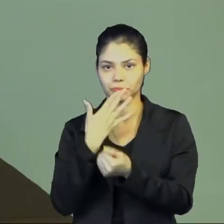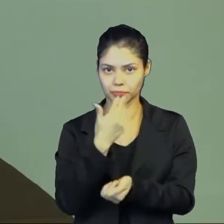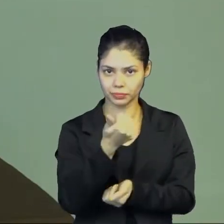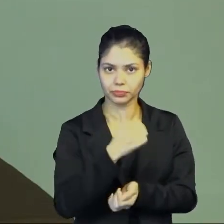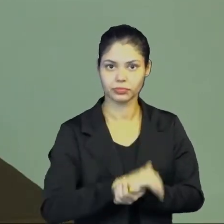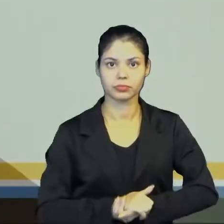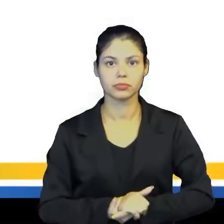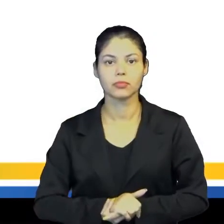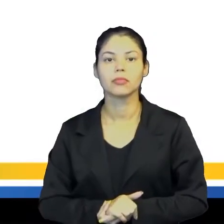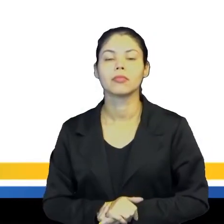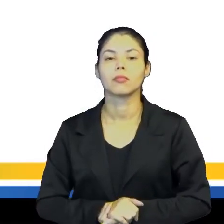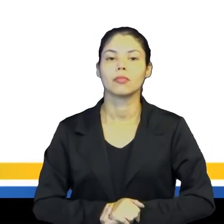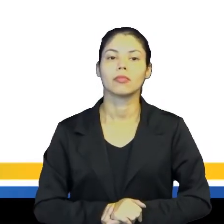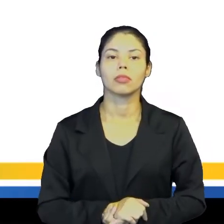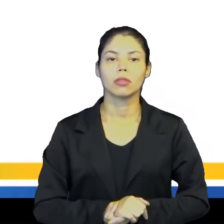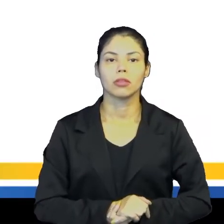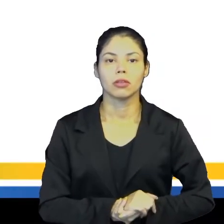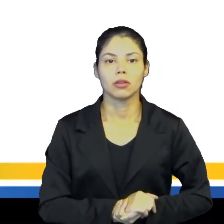bom? Vamos lá.